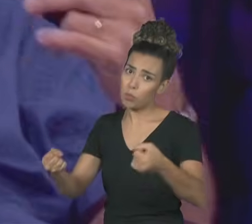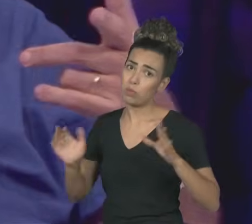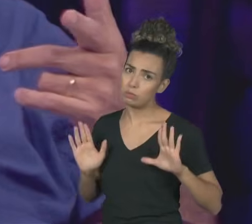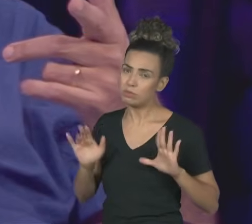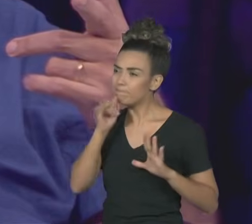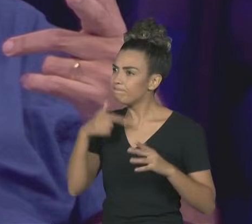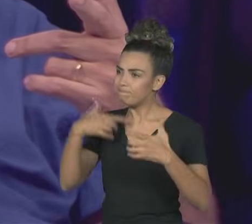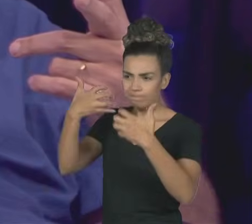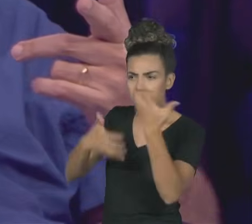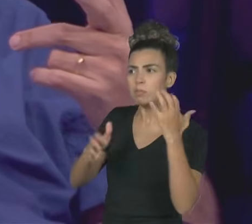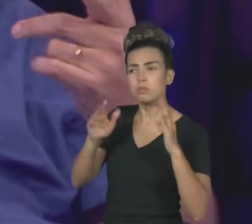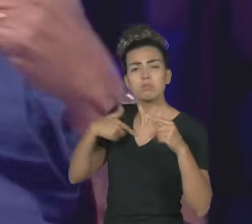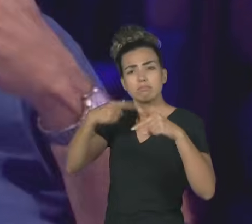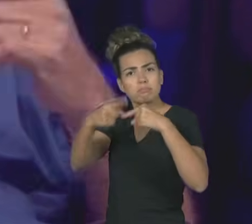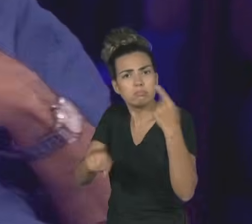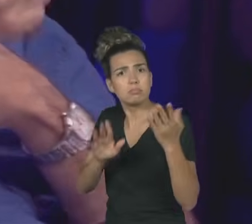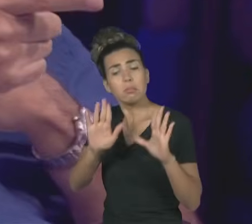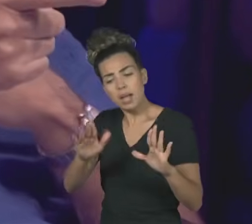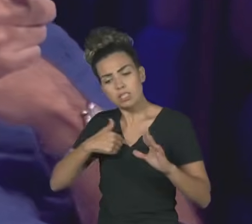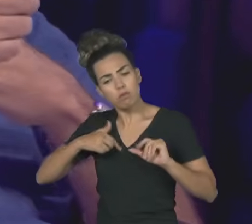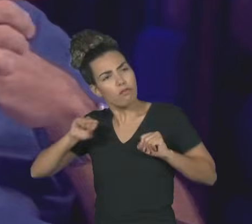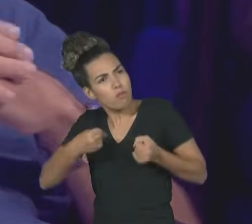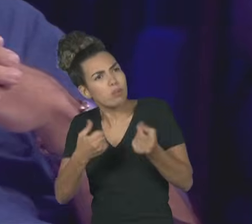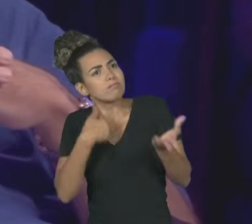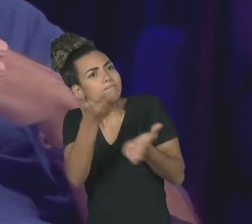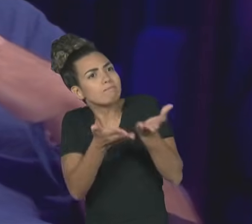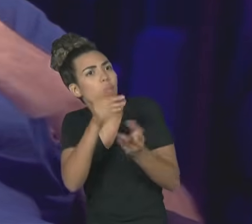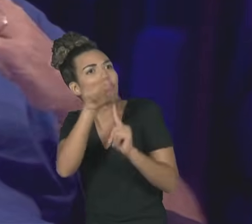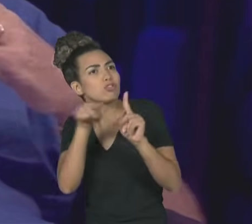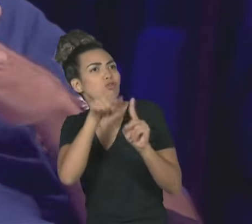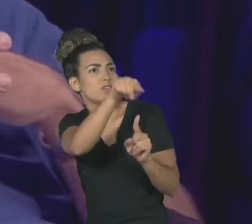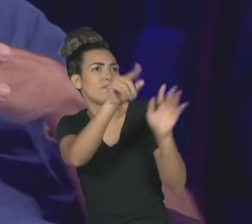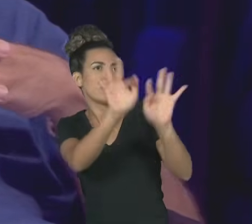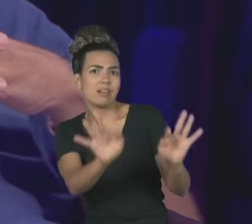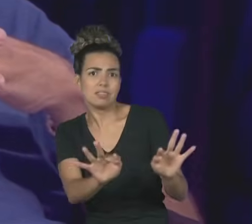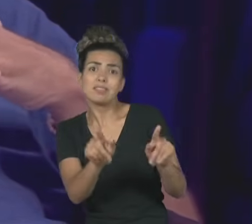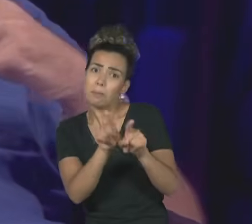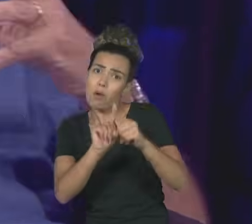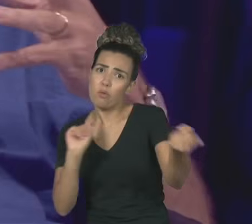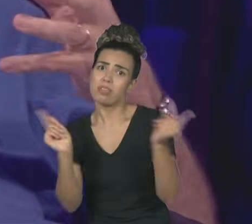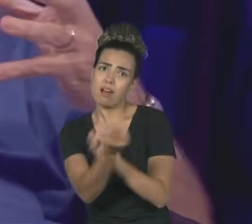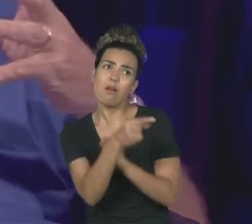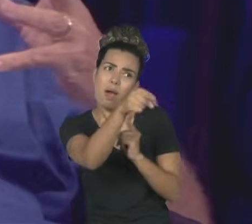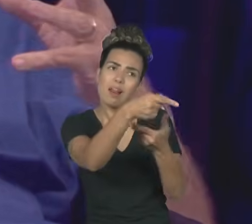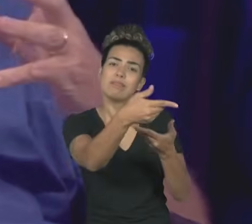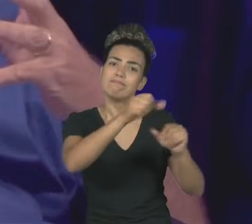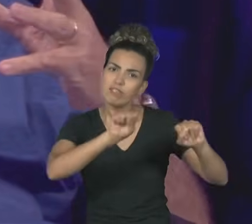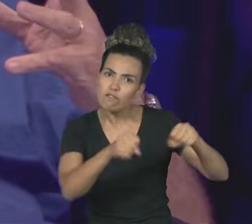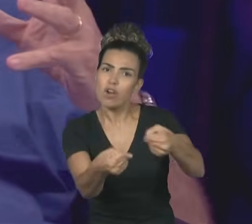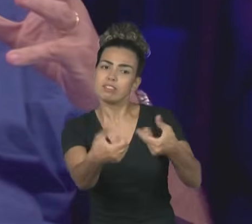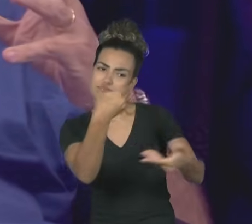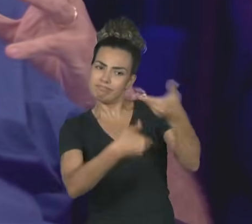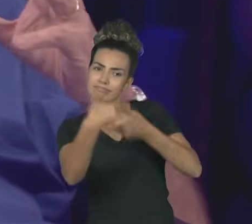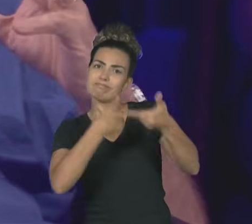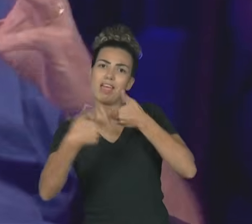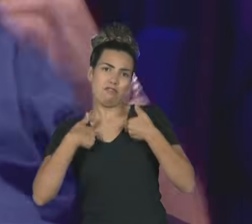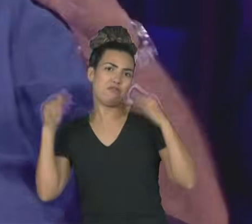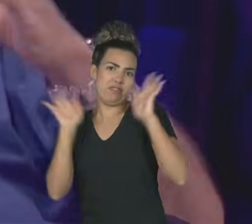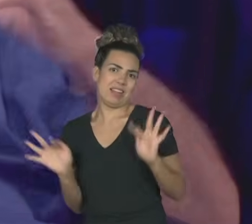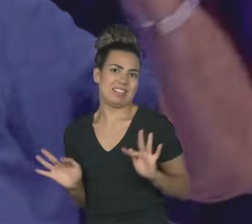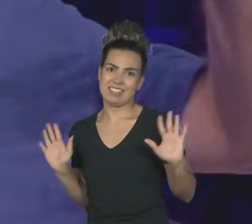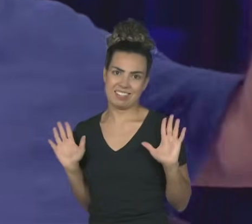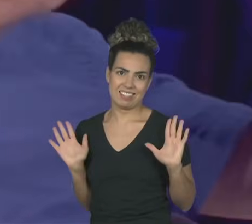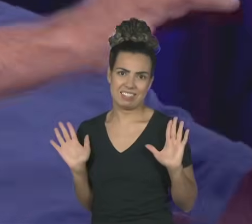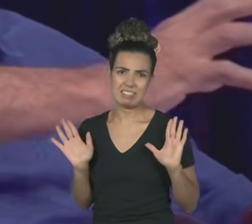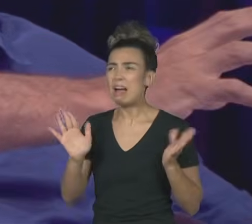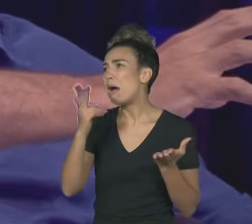para te fazer feliz e você vai se esforçar para fazê-la feliz também. Né? Então, essa ideia de que não